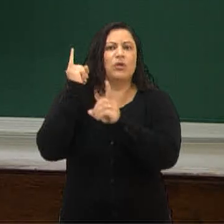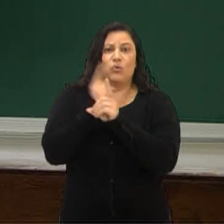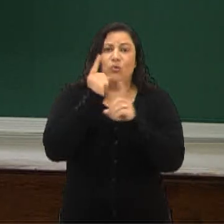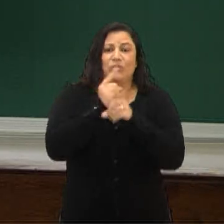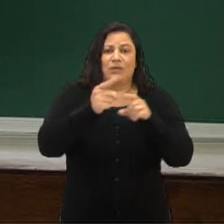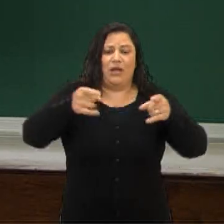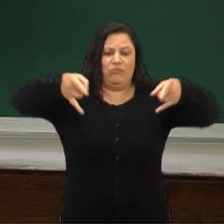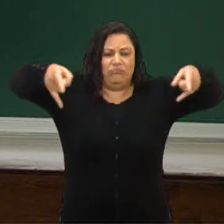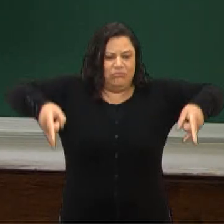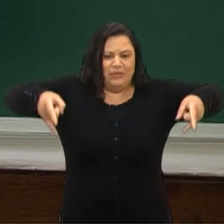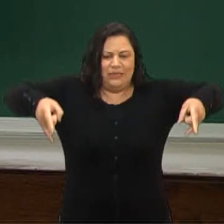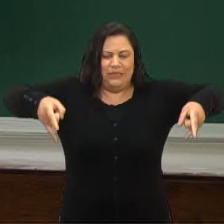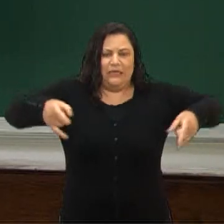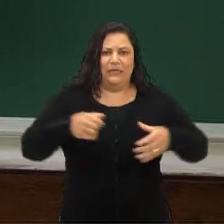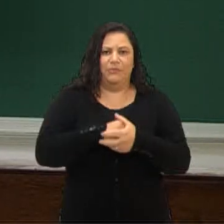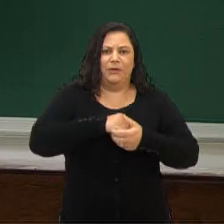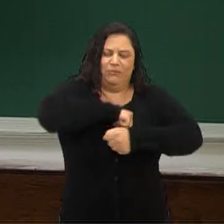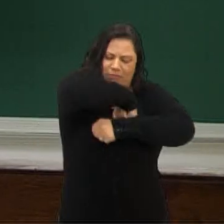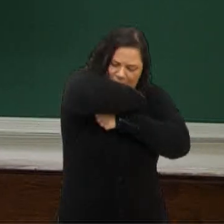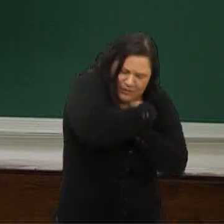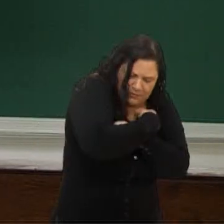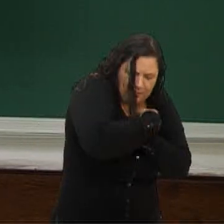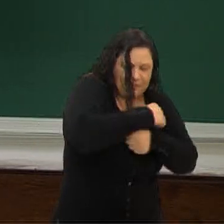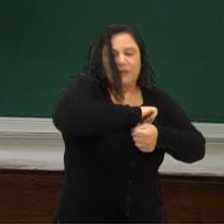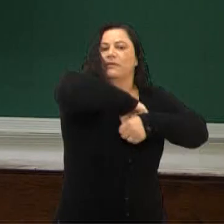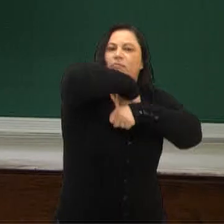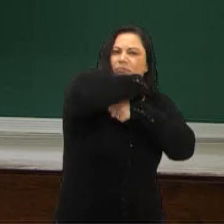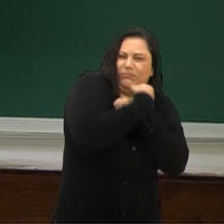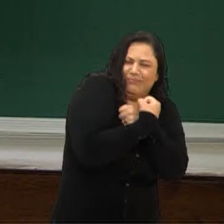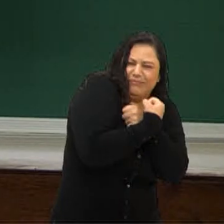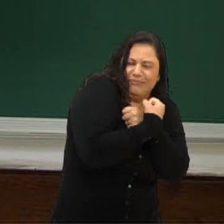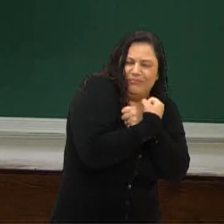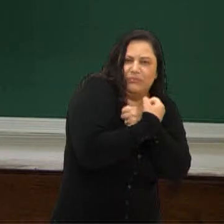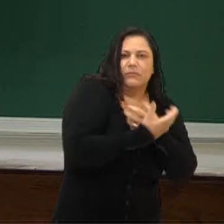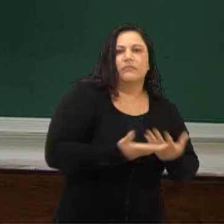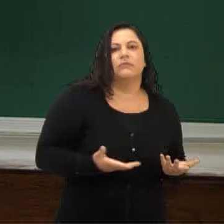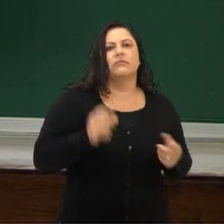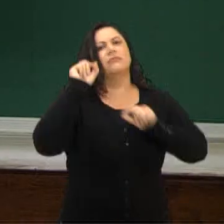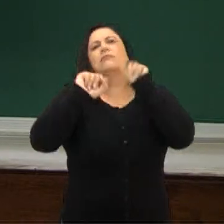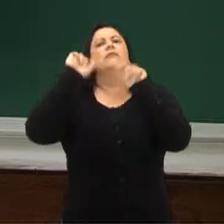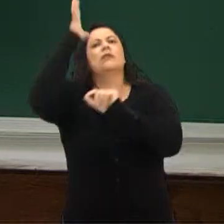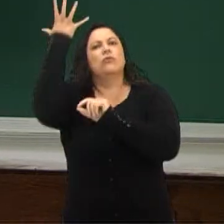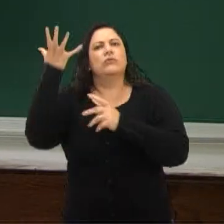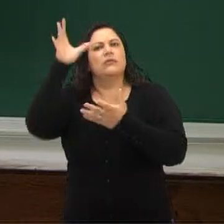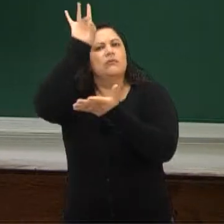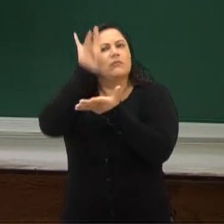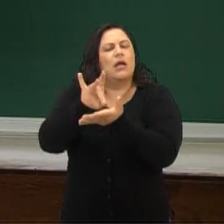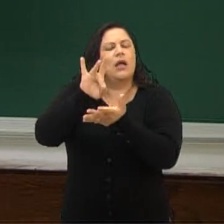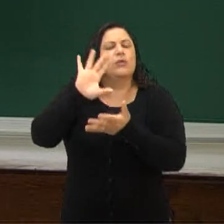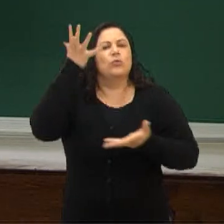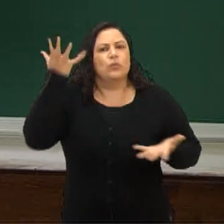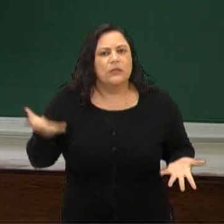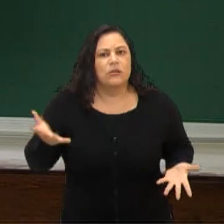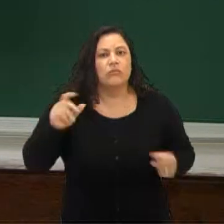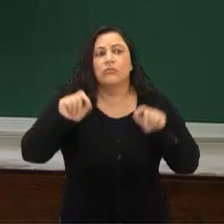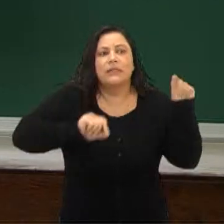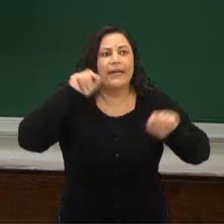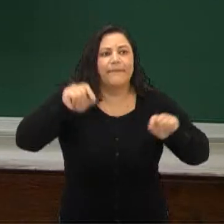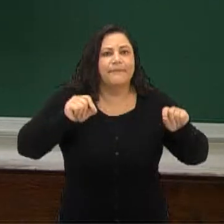céu, quem será esse cara? Tchananã, esse fato aconteceu, e a gente está falando de quem,